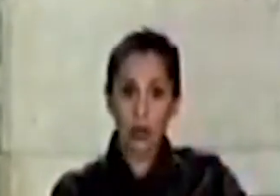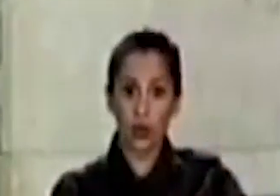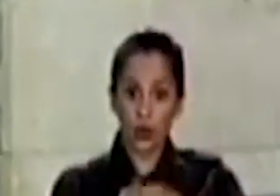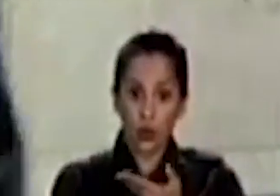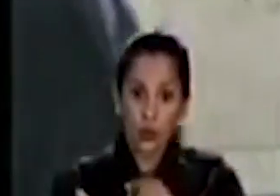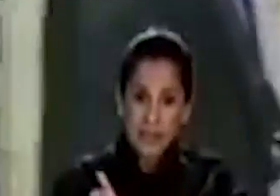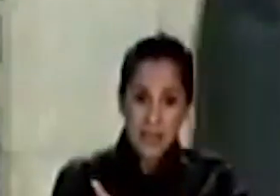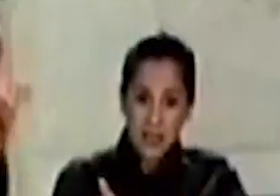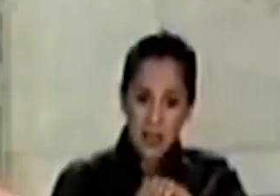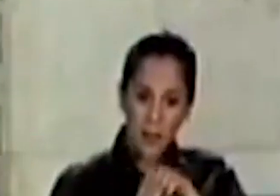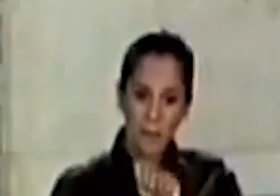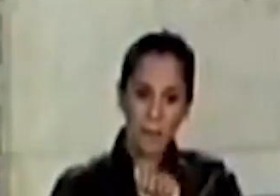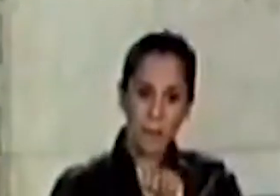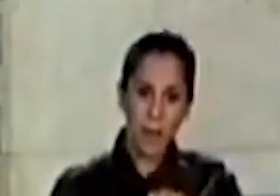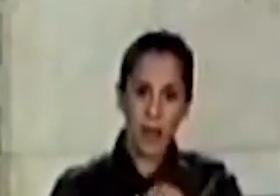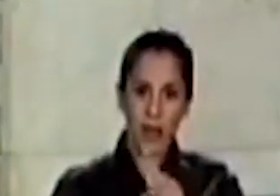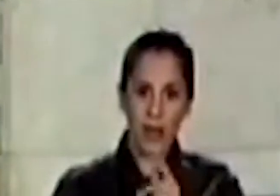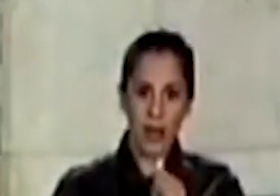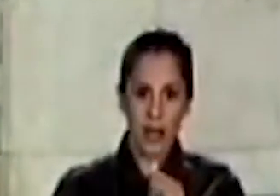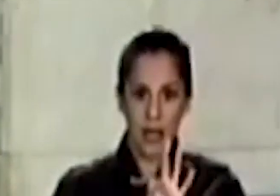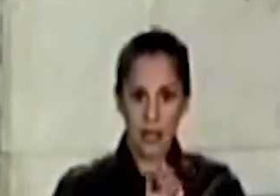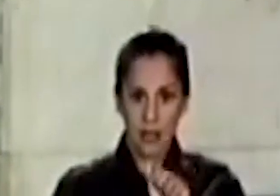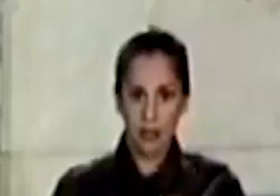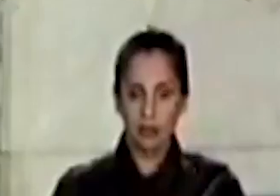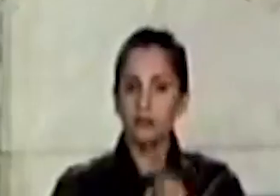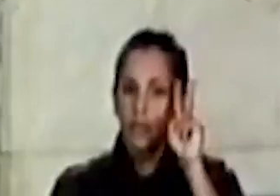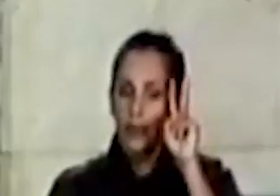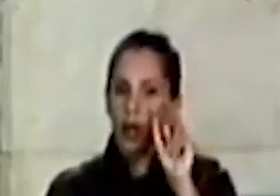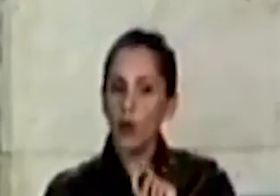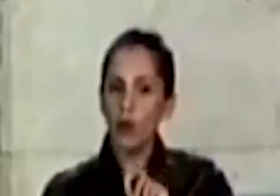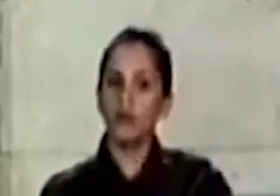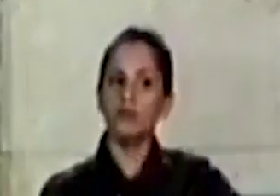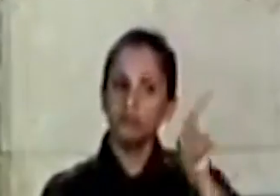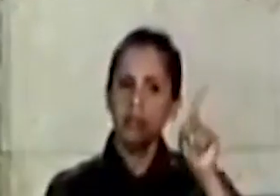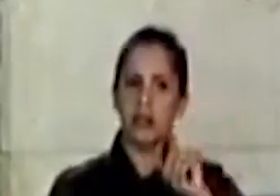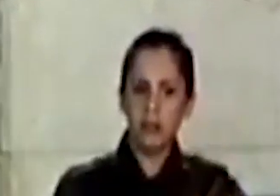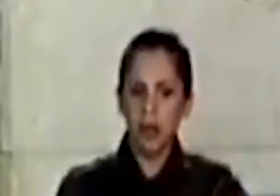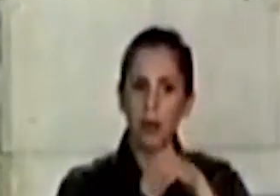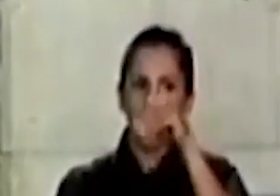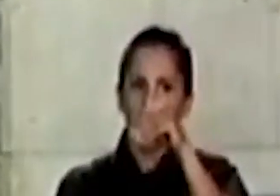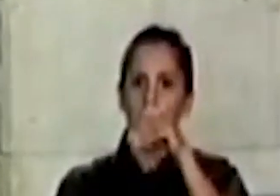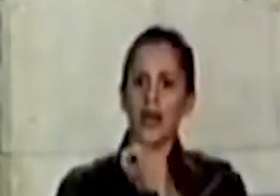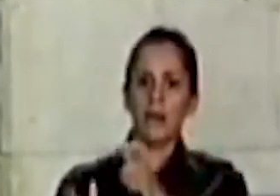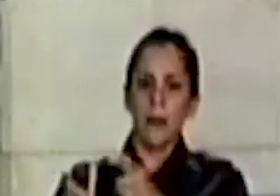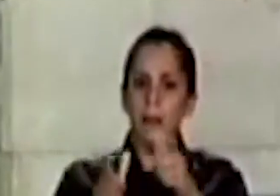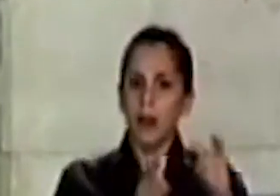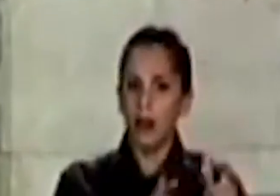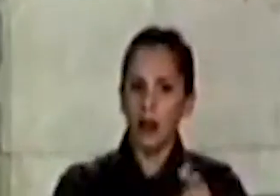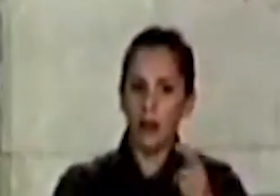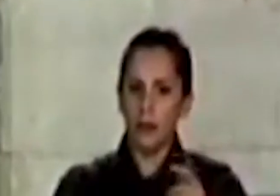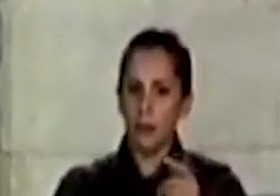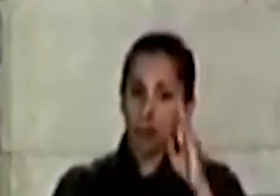AMB, Interlagos, o Parque Ibirapuera e uma série de outros pontos valiam o equivalente a 5,5 bilhões.